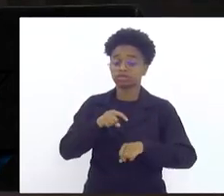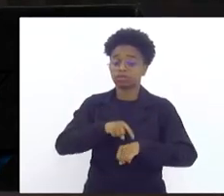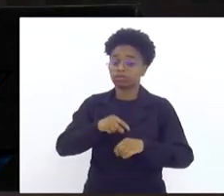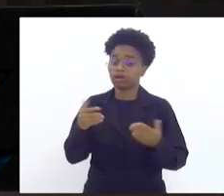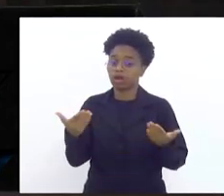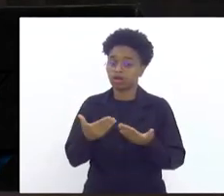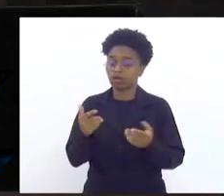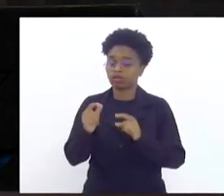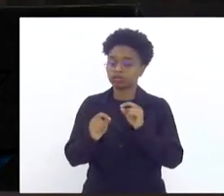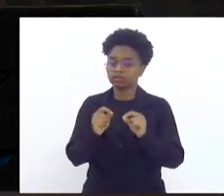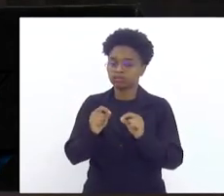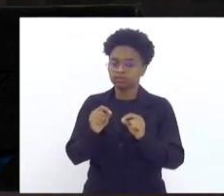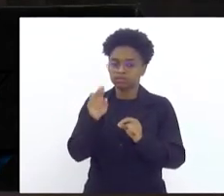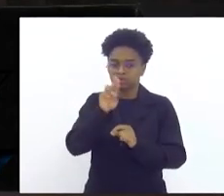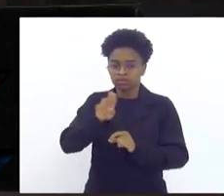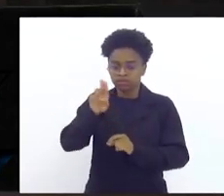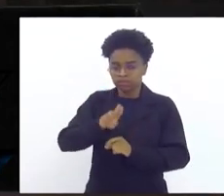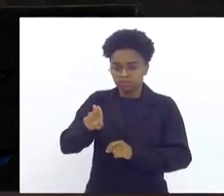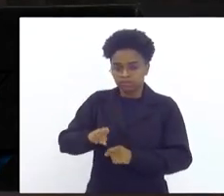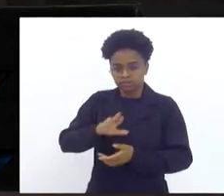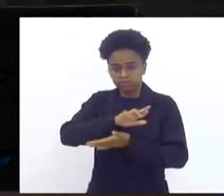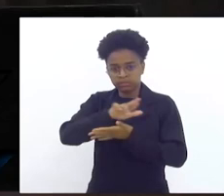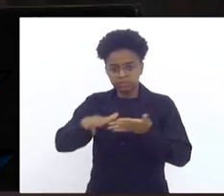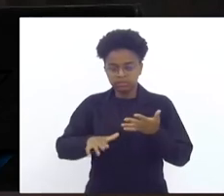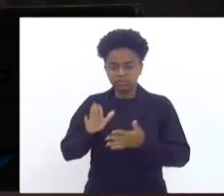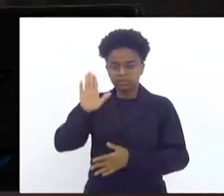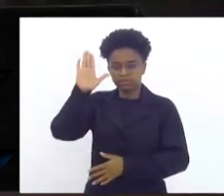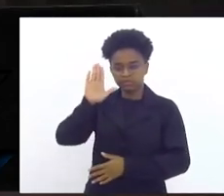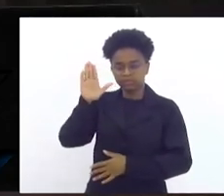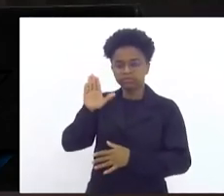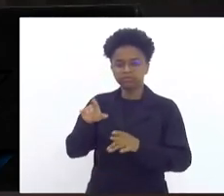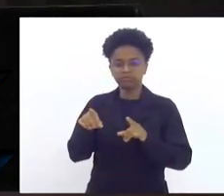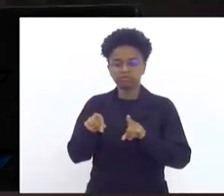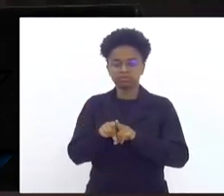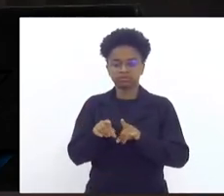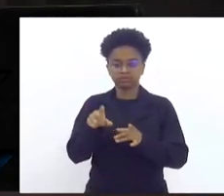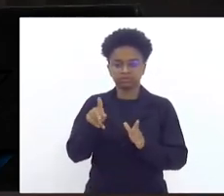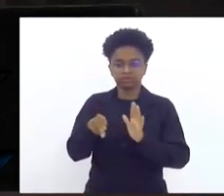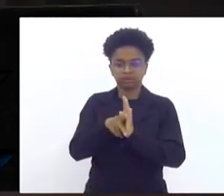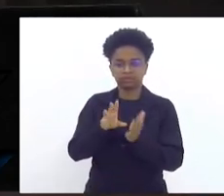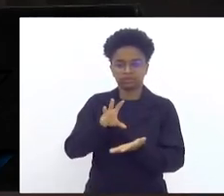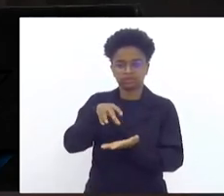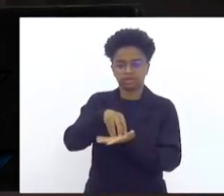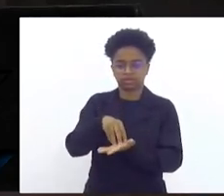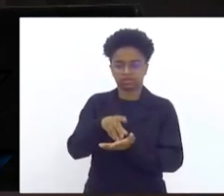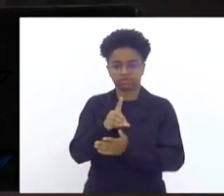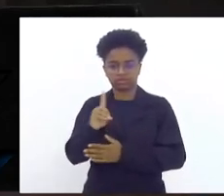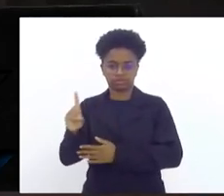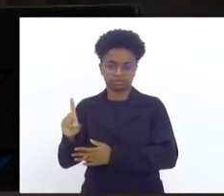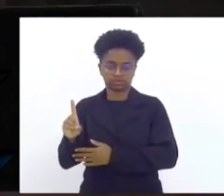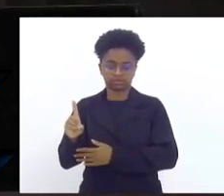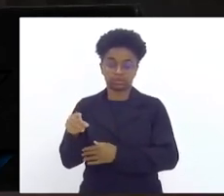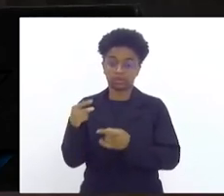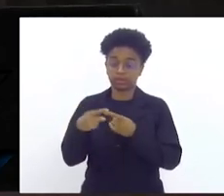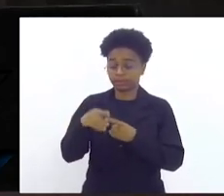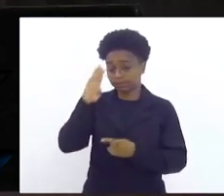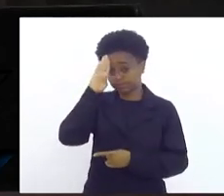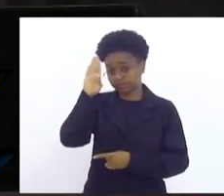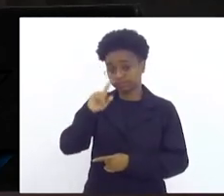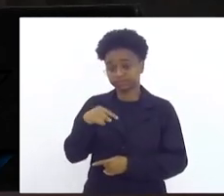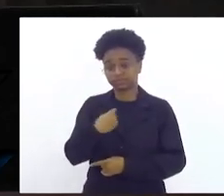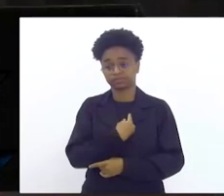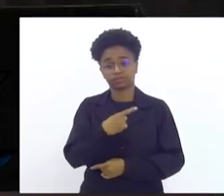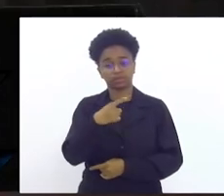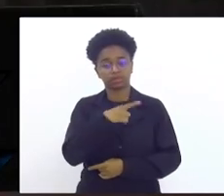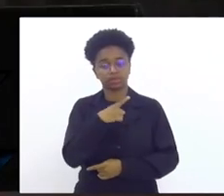consolidação de nomes e candidaturas do espectro de centro direita é fundamental que tenhamos